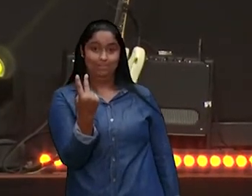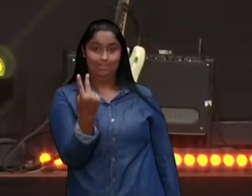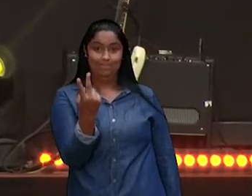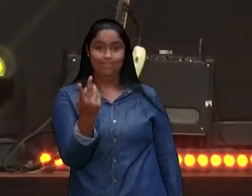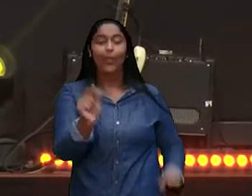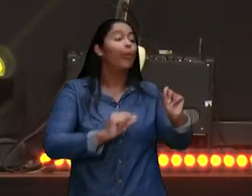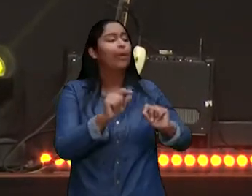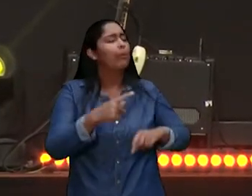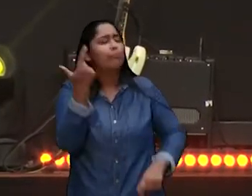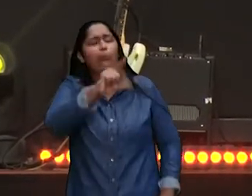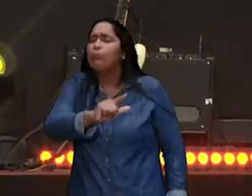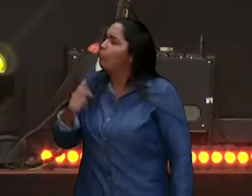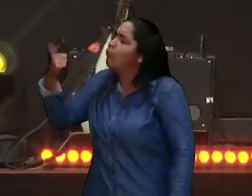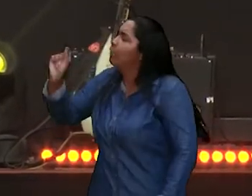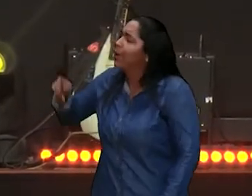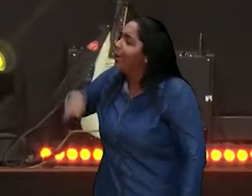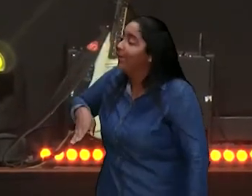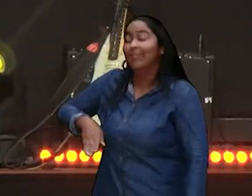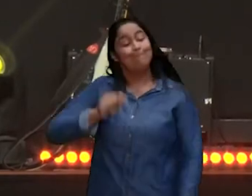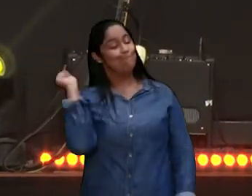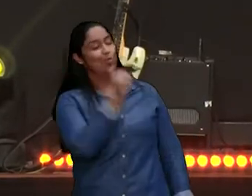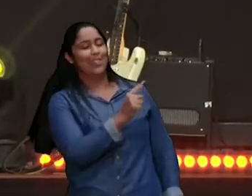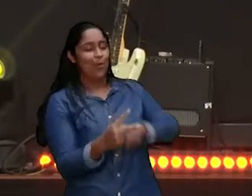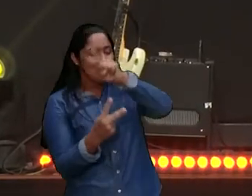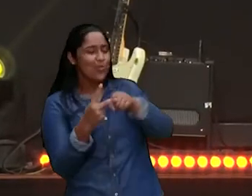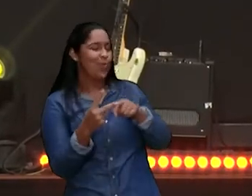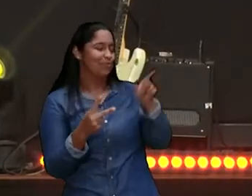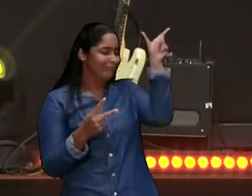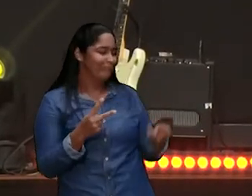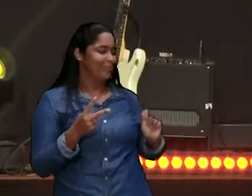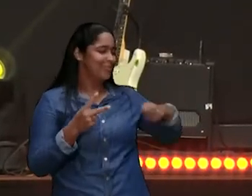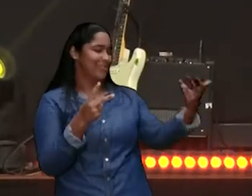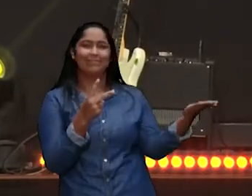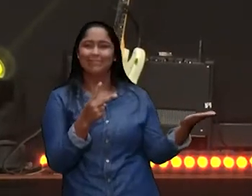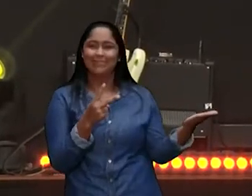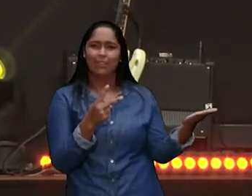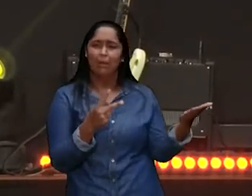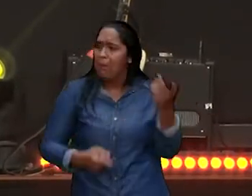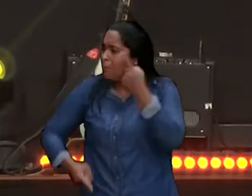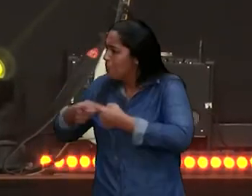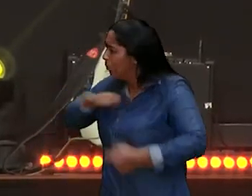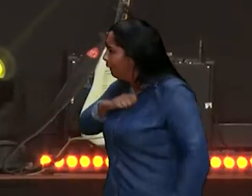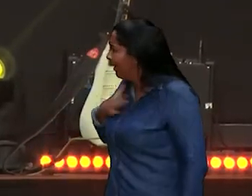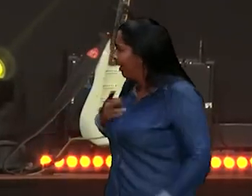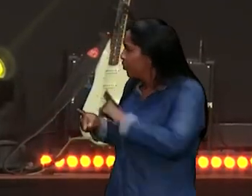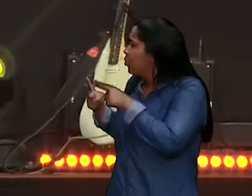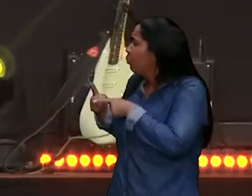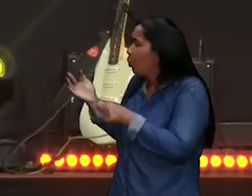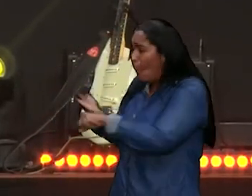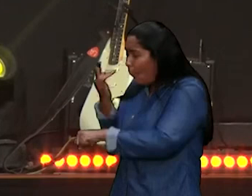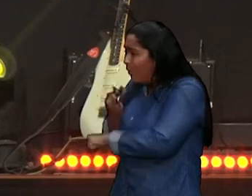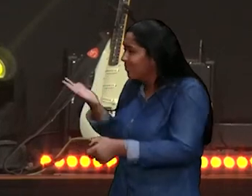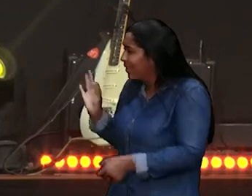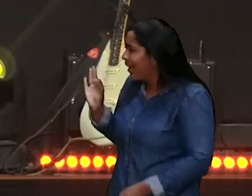Ah e outra você pô eu vou cima porque eu não porque é insuportável ver a sua